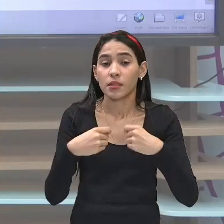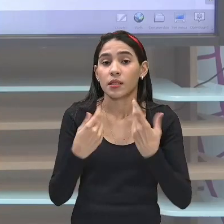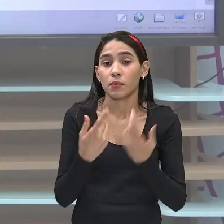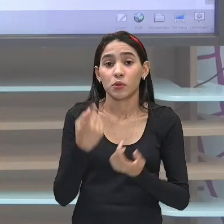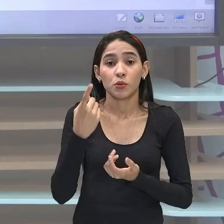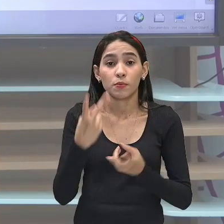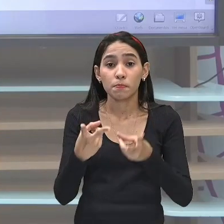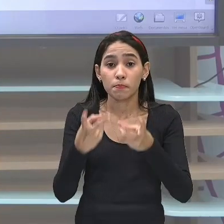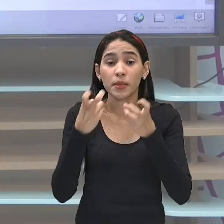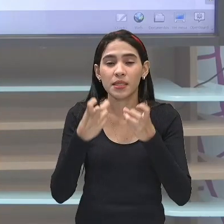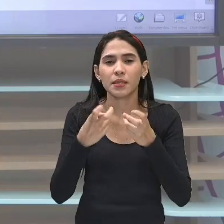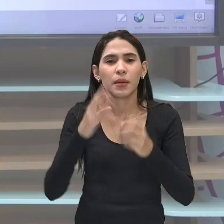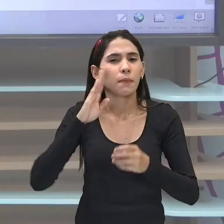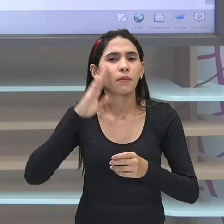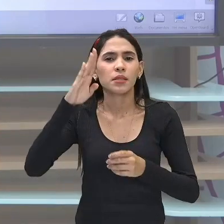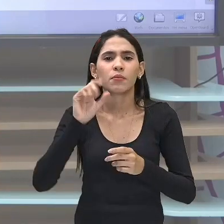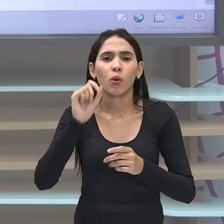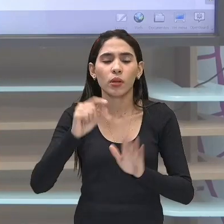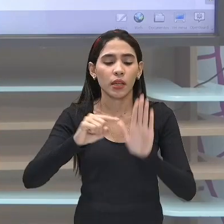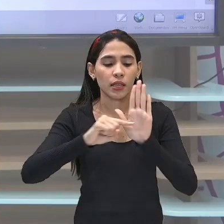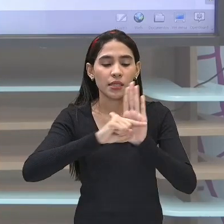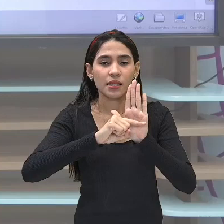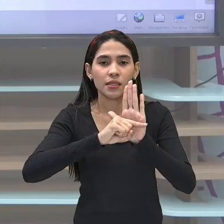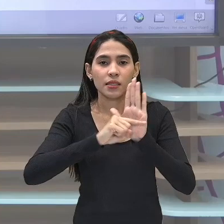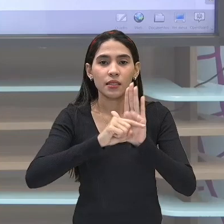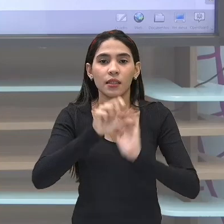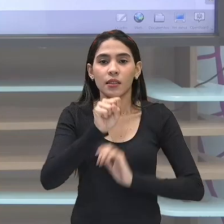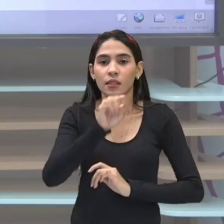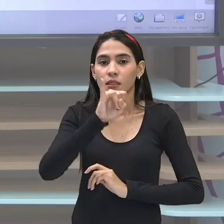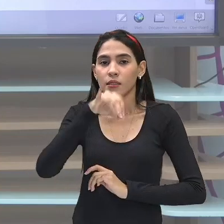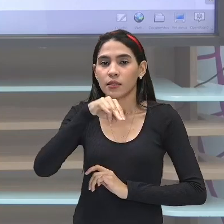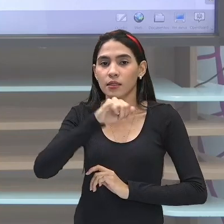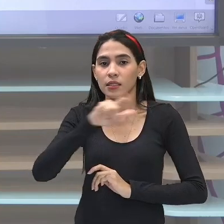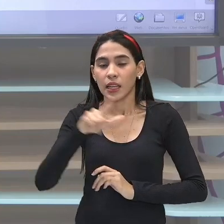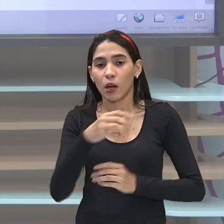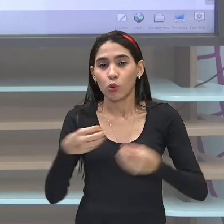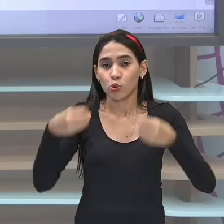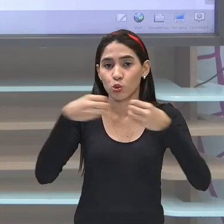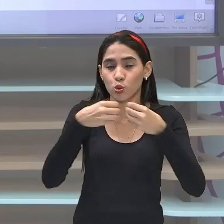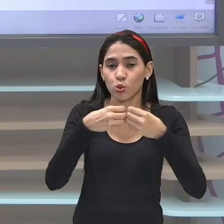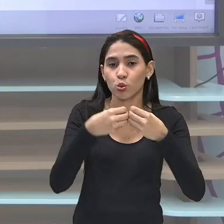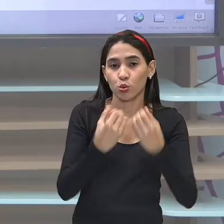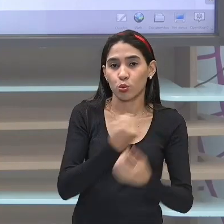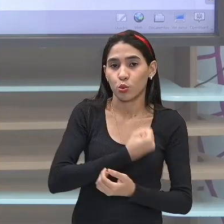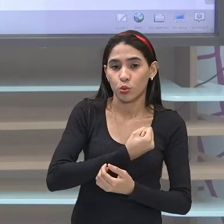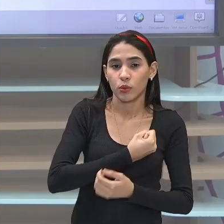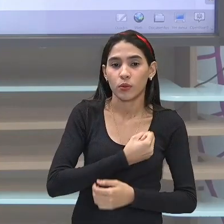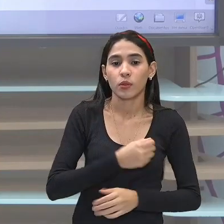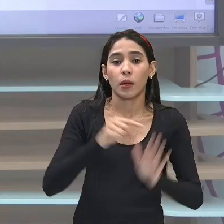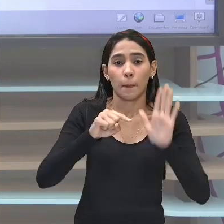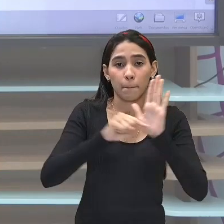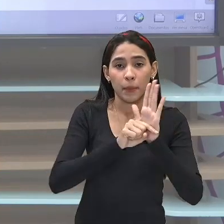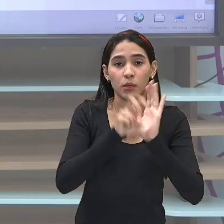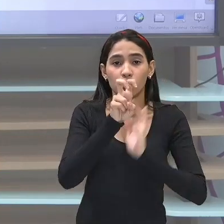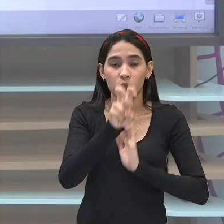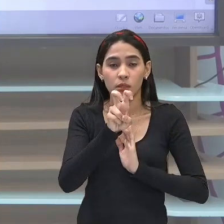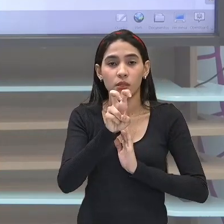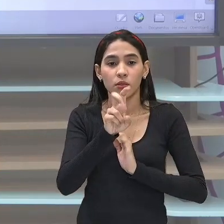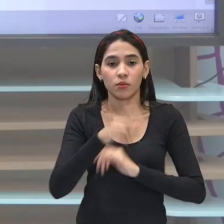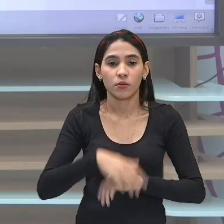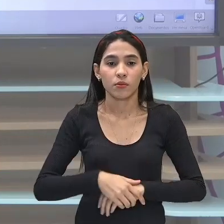que acompanha o número, tá bom? Nesse caso aqui, eu tenho menos 5, tá? Menos 5, ele